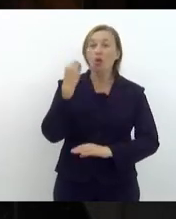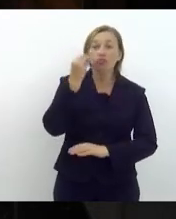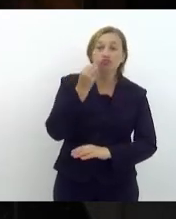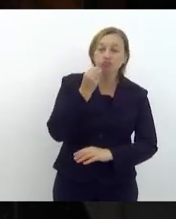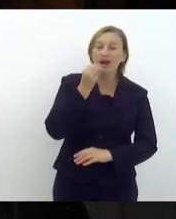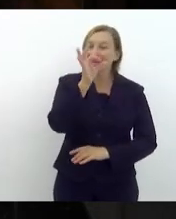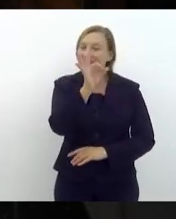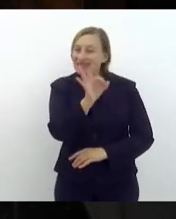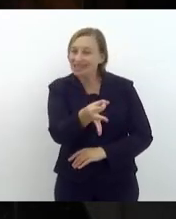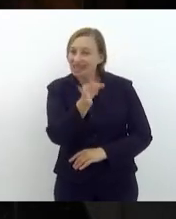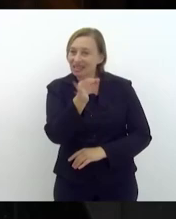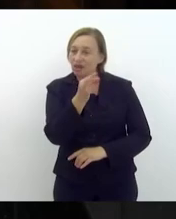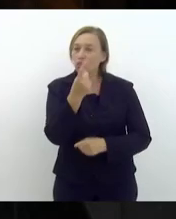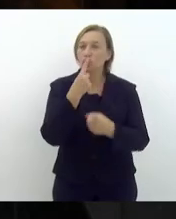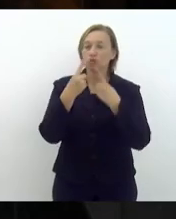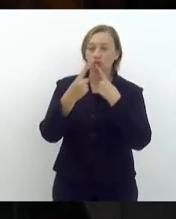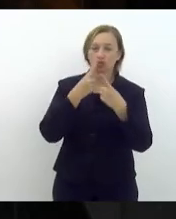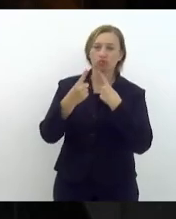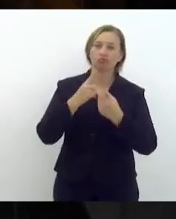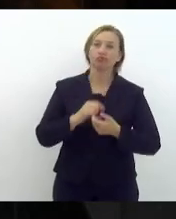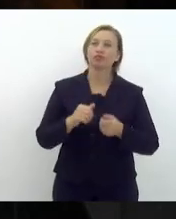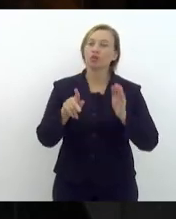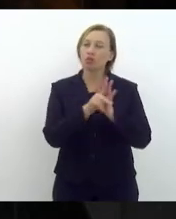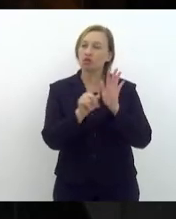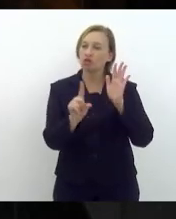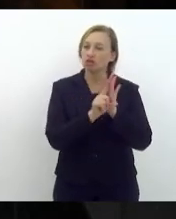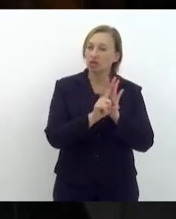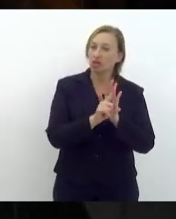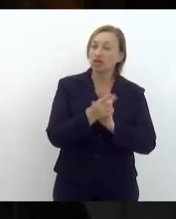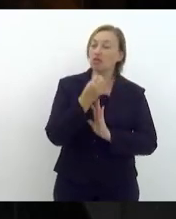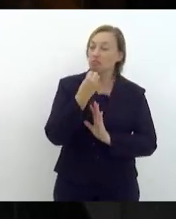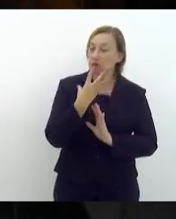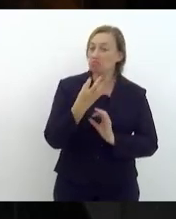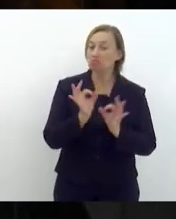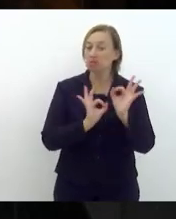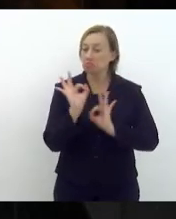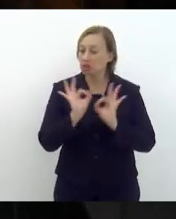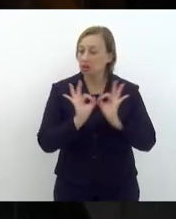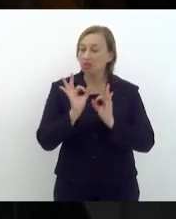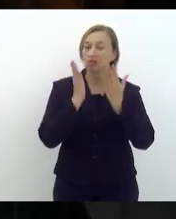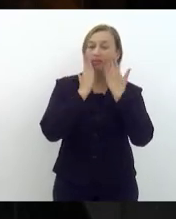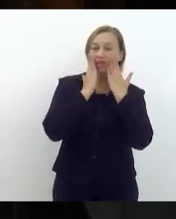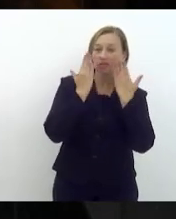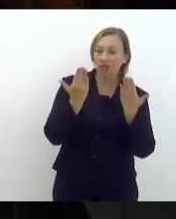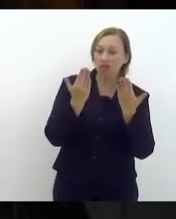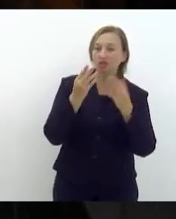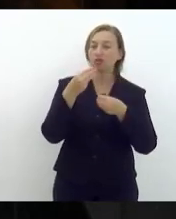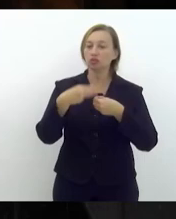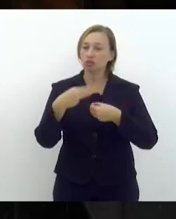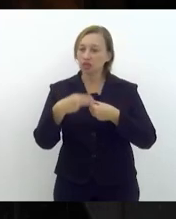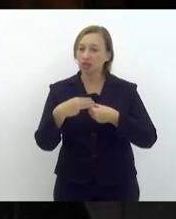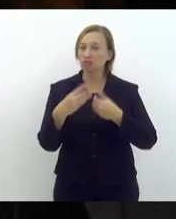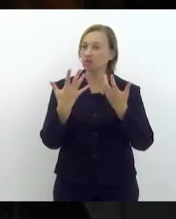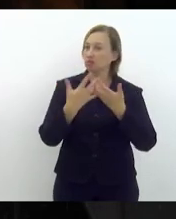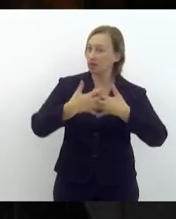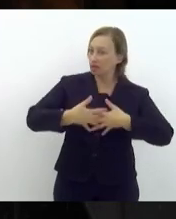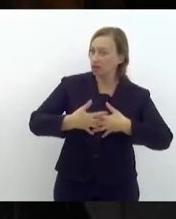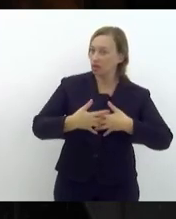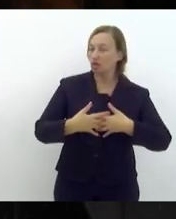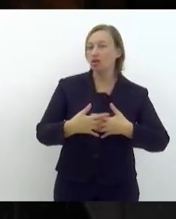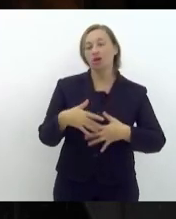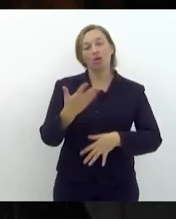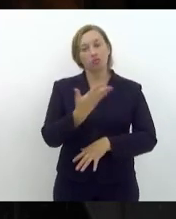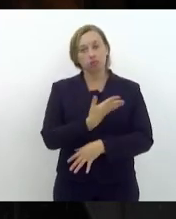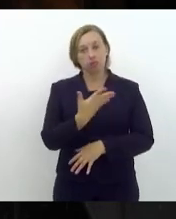justamente discutir isso um projeto de lei muito bem sucedido apresentado no Município de Petrópolis através